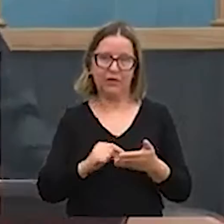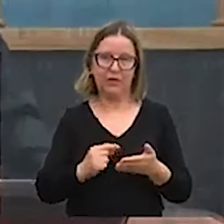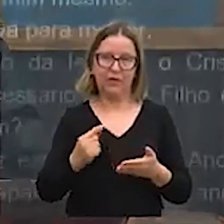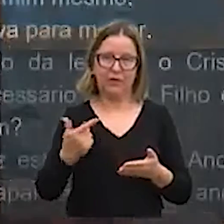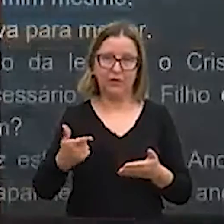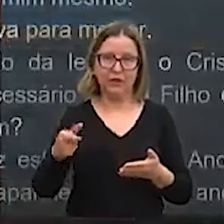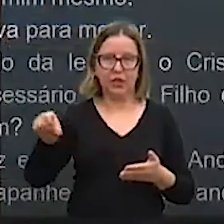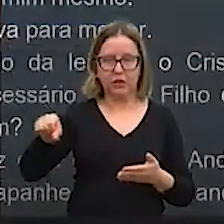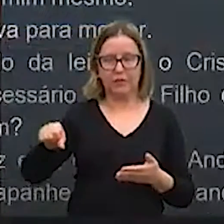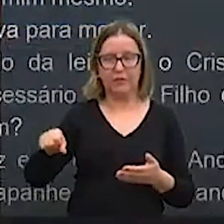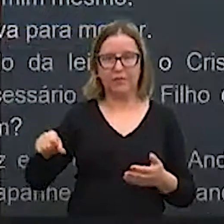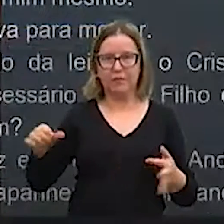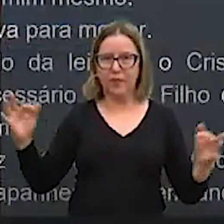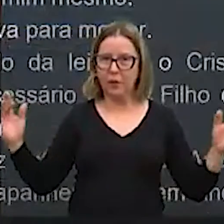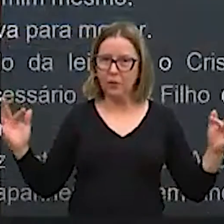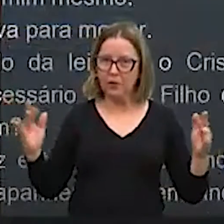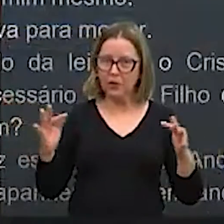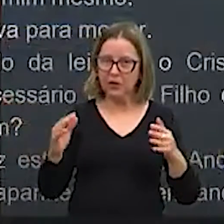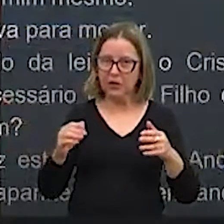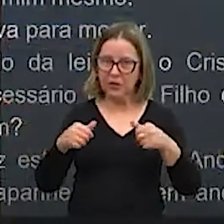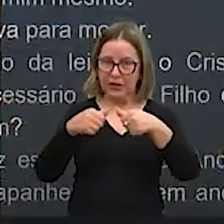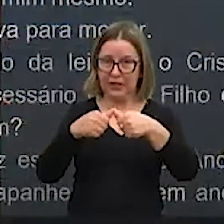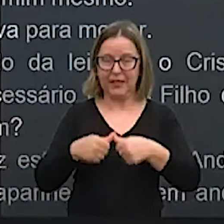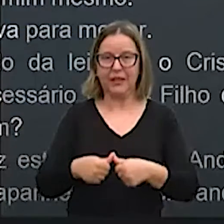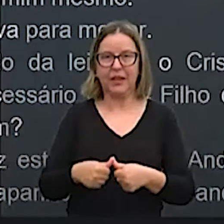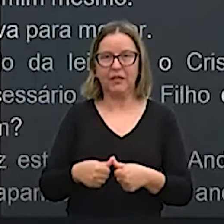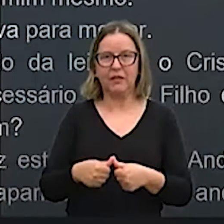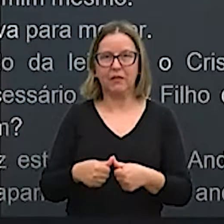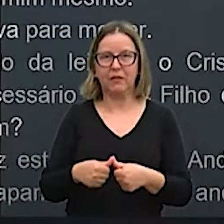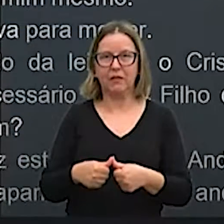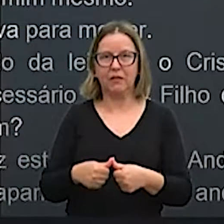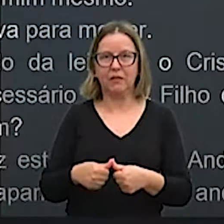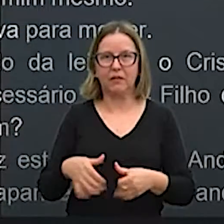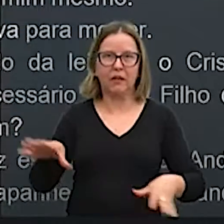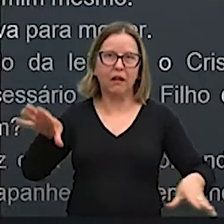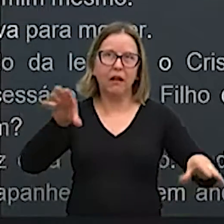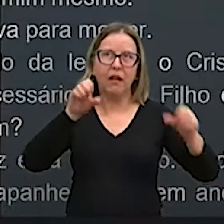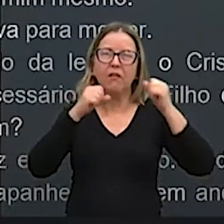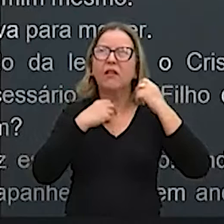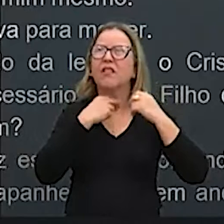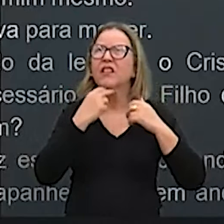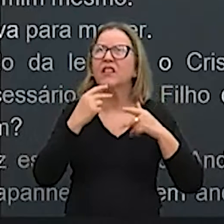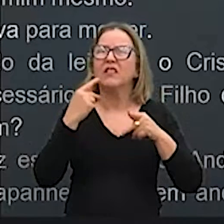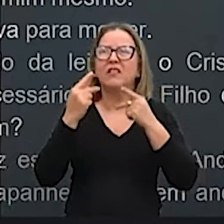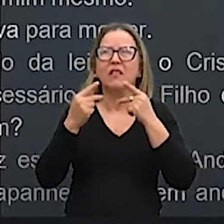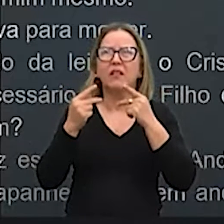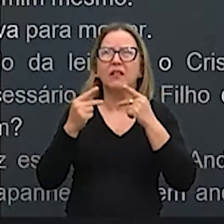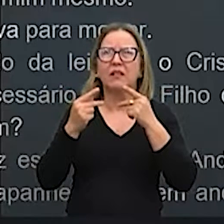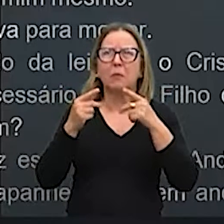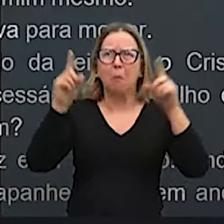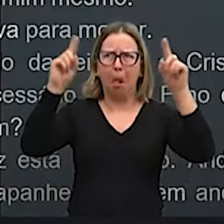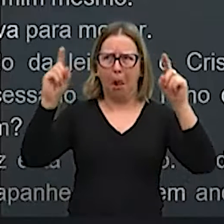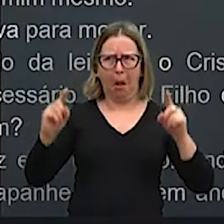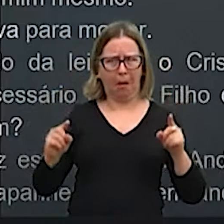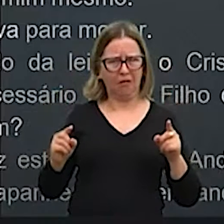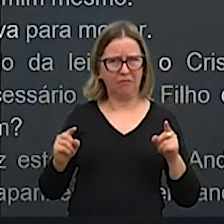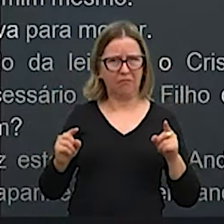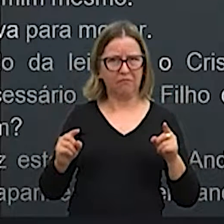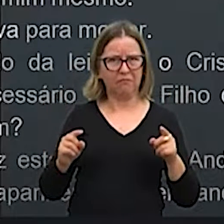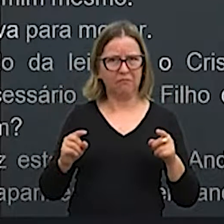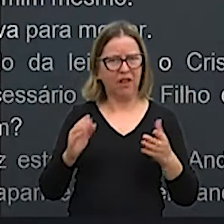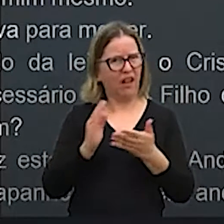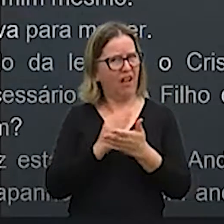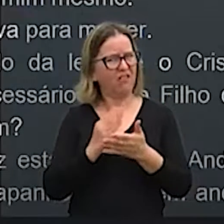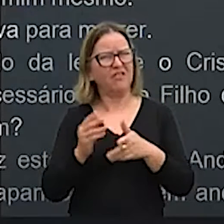A multidão, pois que ali estava, tendo ouvido a voz, dizia ter havido um trovão. Outros